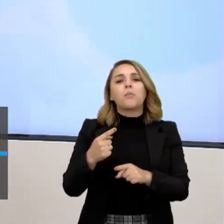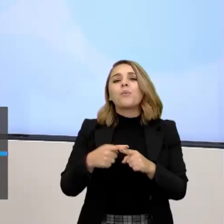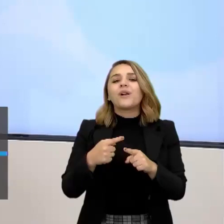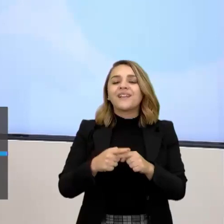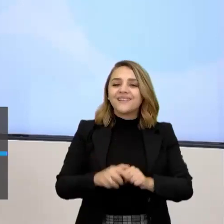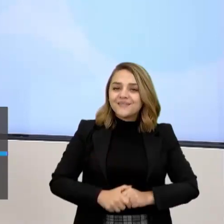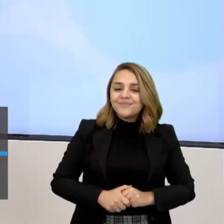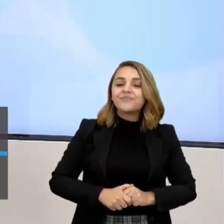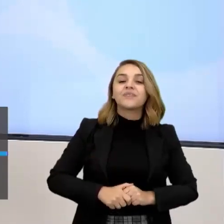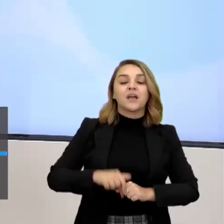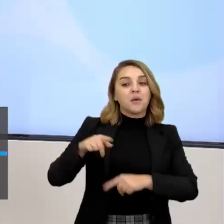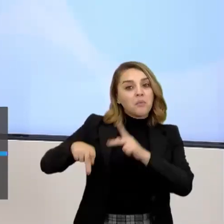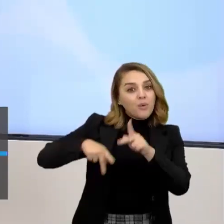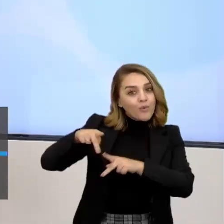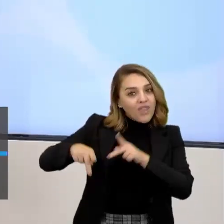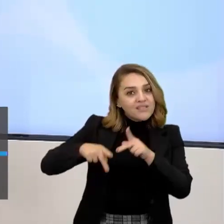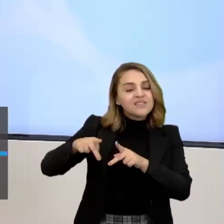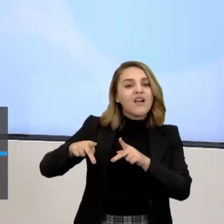valorizar tanto o